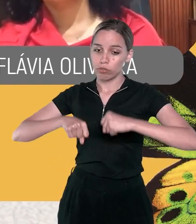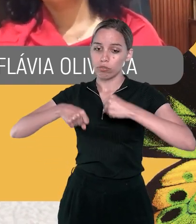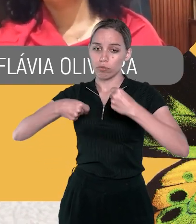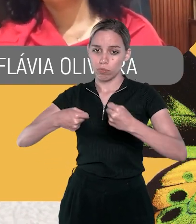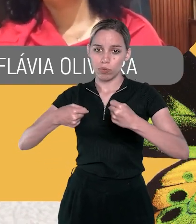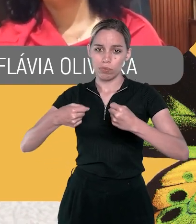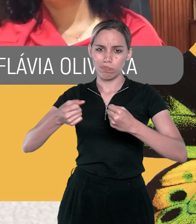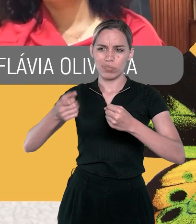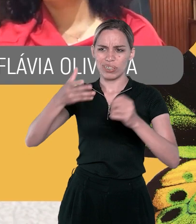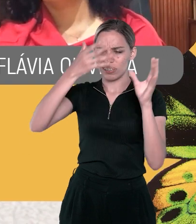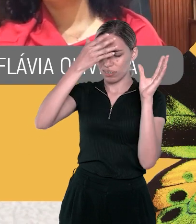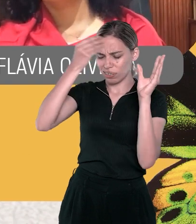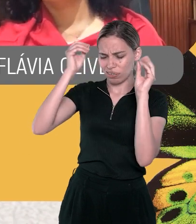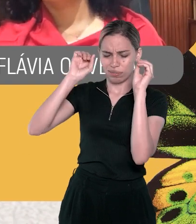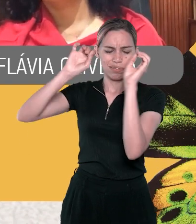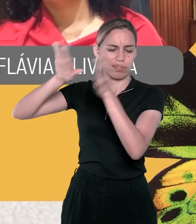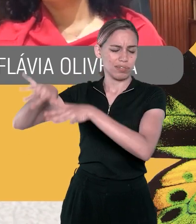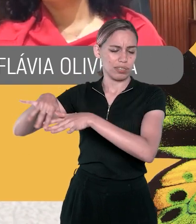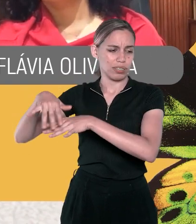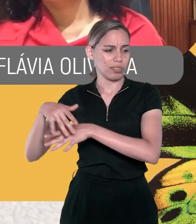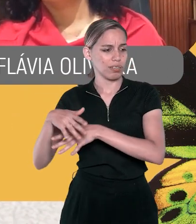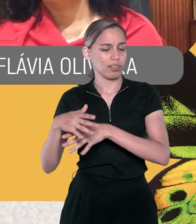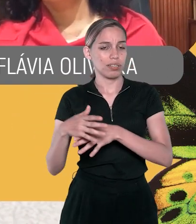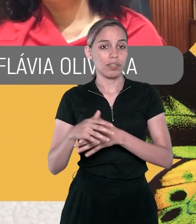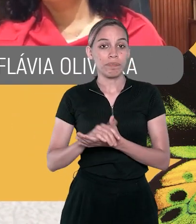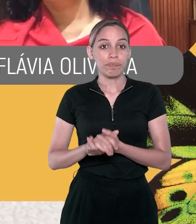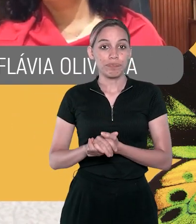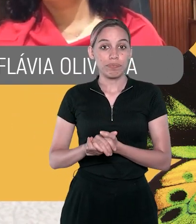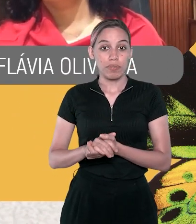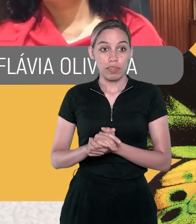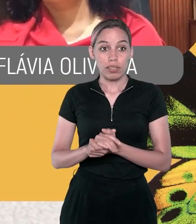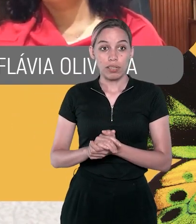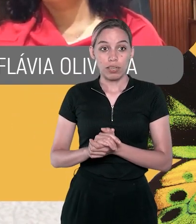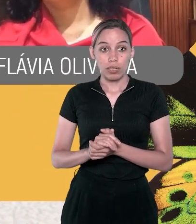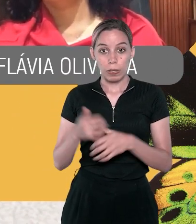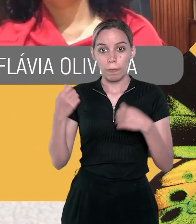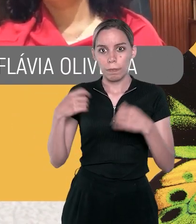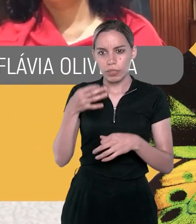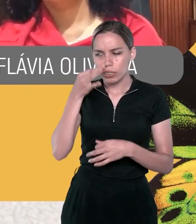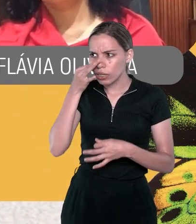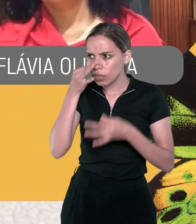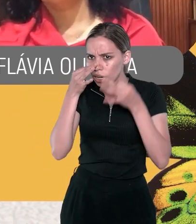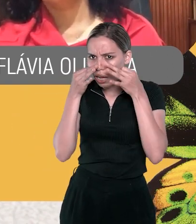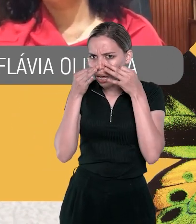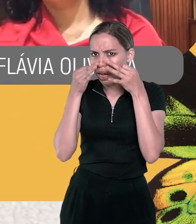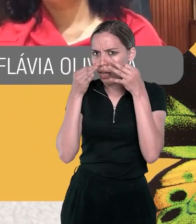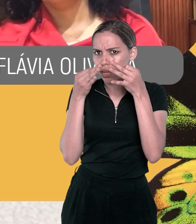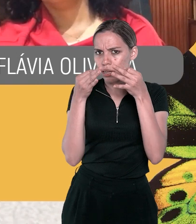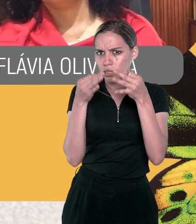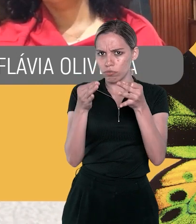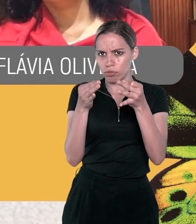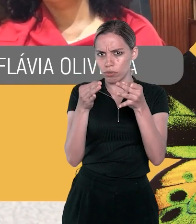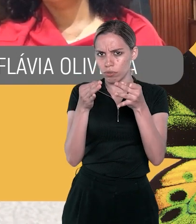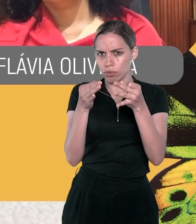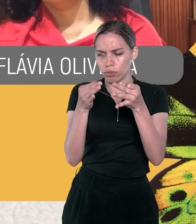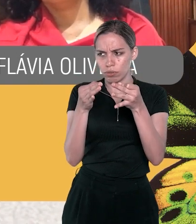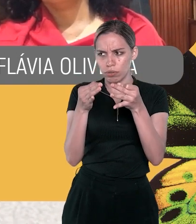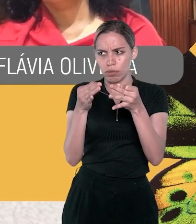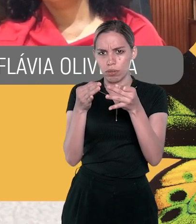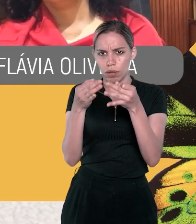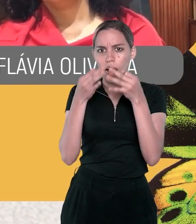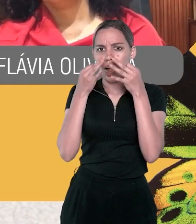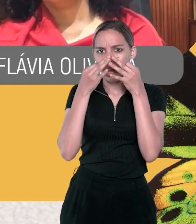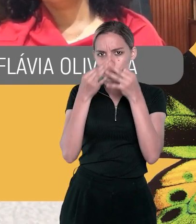né? Então, isso aí exige, na verdade, uma atenção muito, muito forte. Você tem que estar muito atento, a não